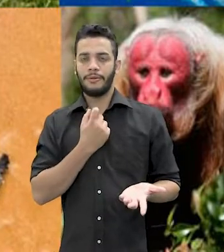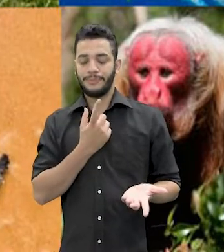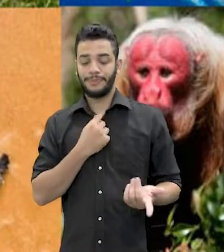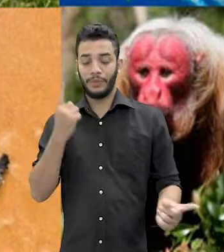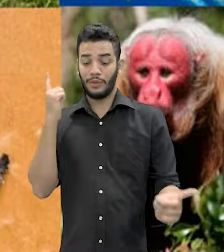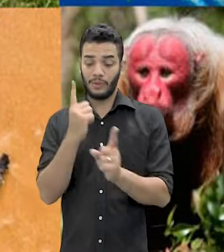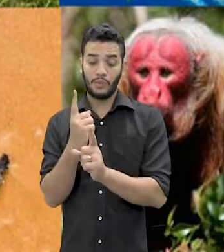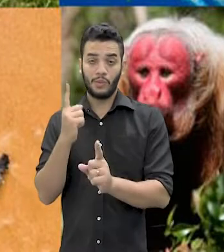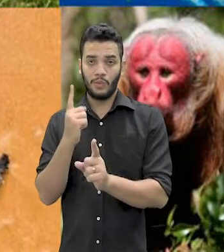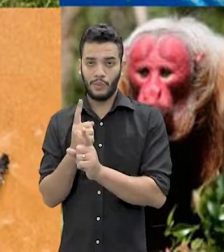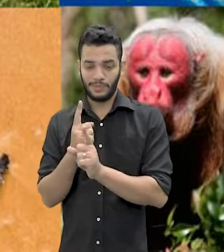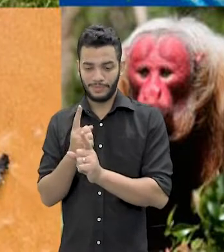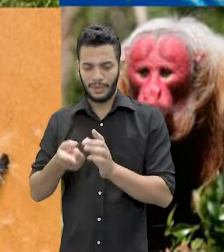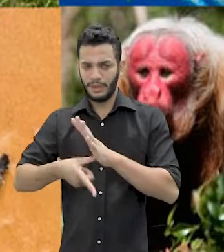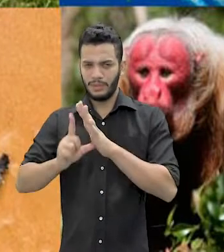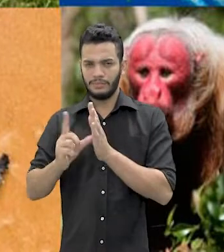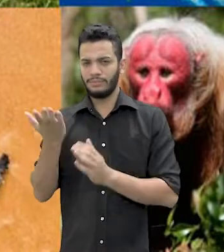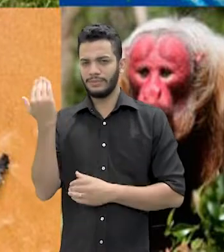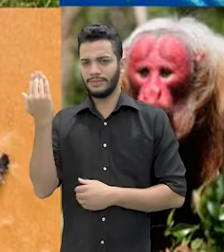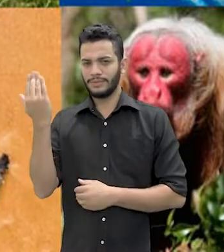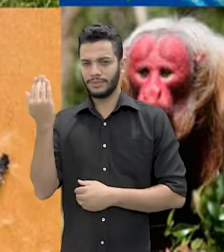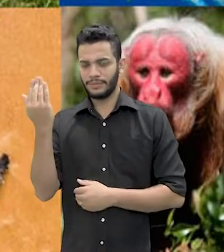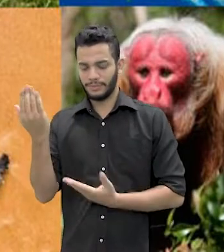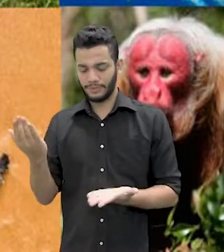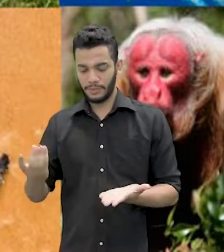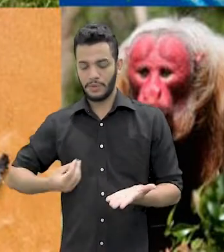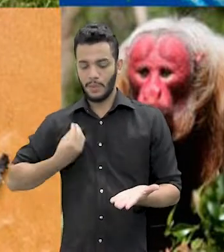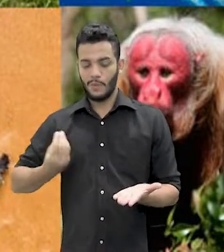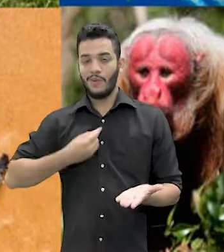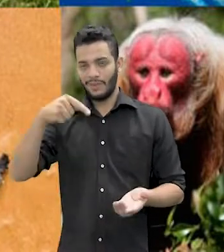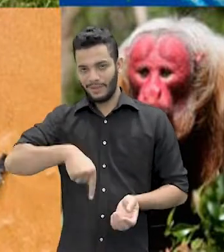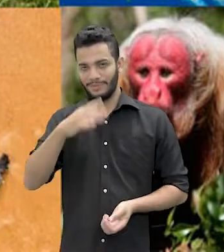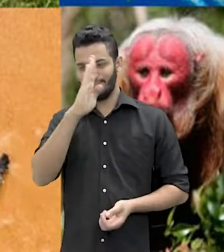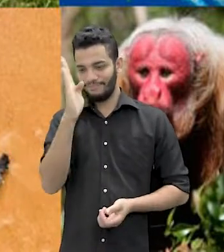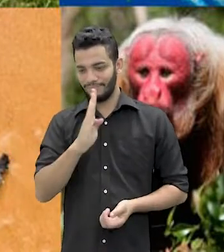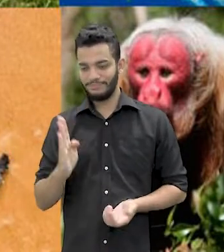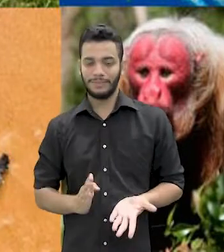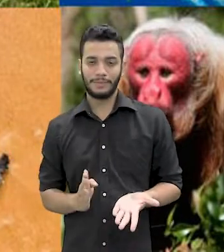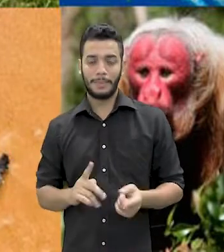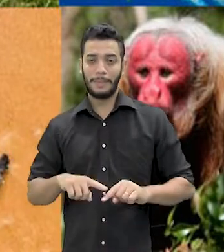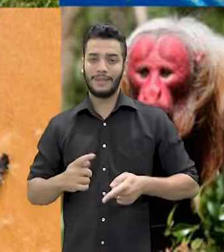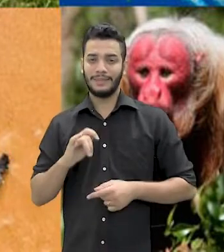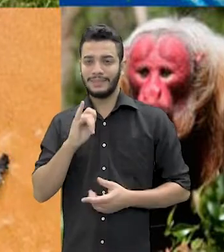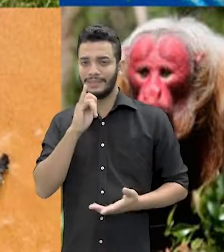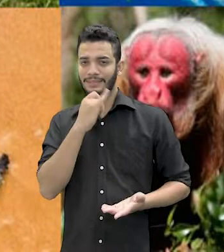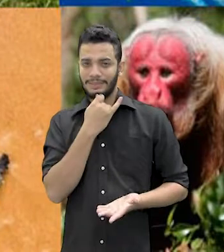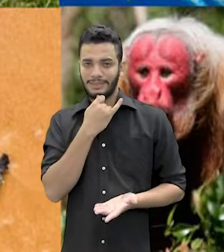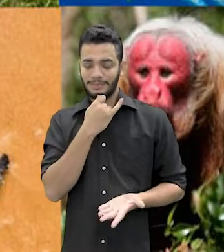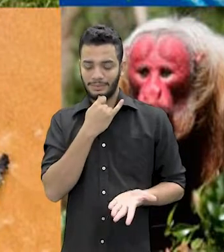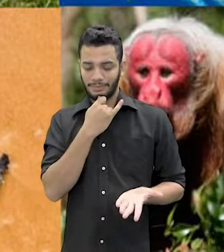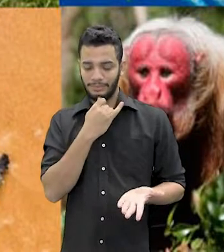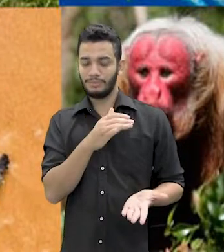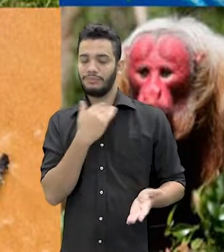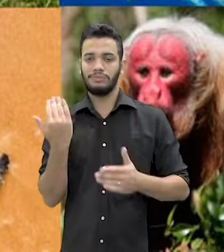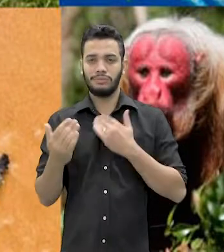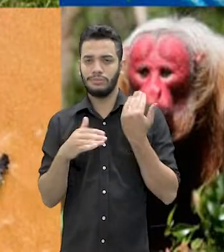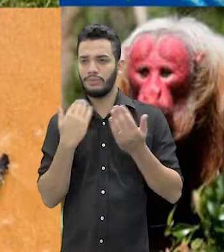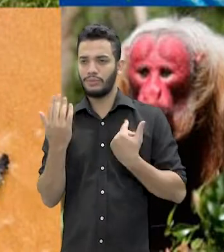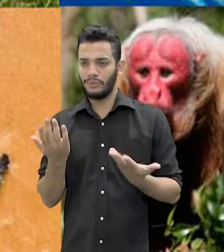encontra em extinção no território brasileiro. No Brasil, a espécie foi vista pela última vez na década de